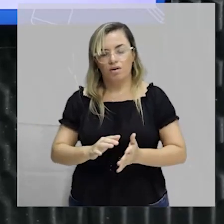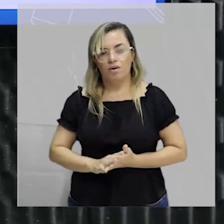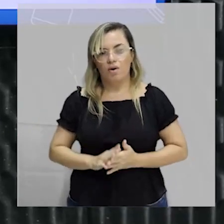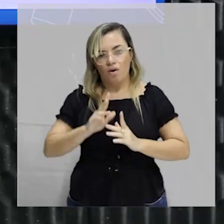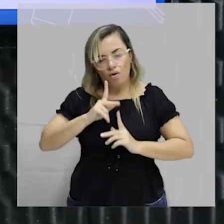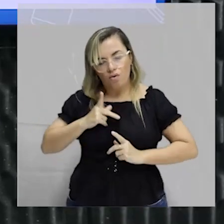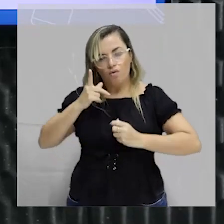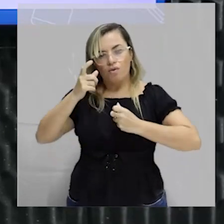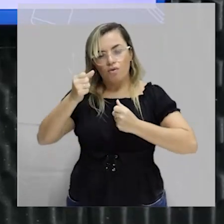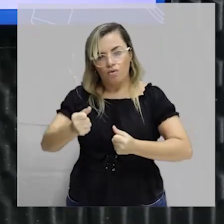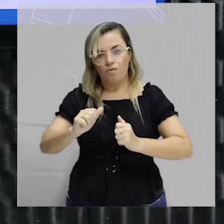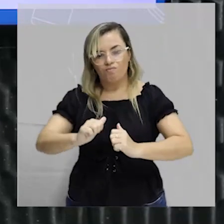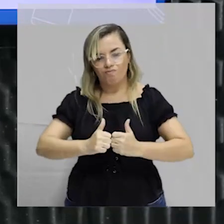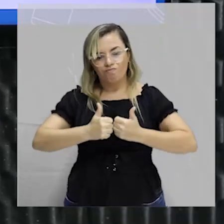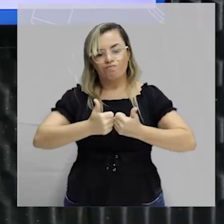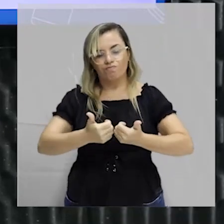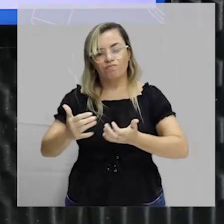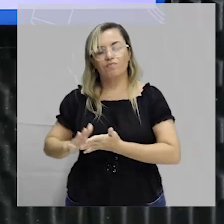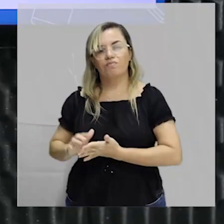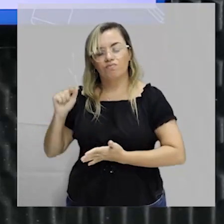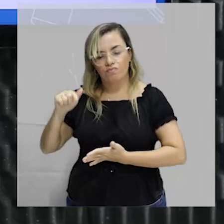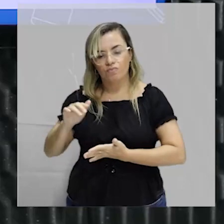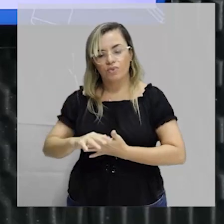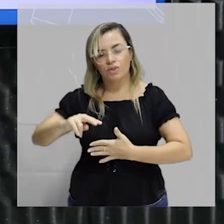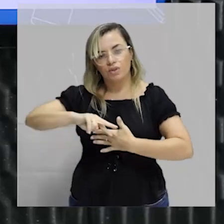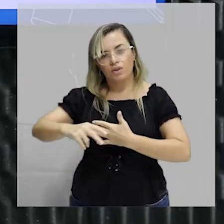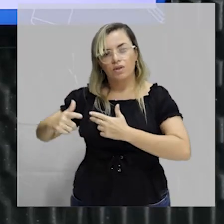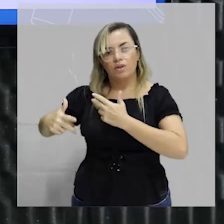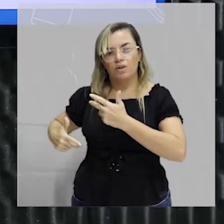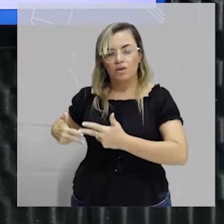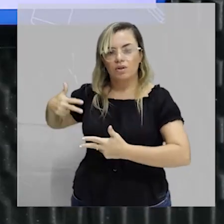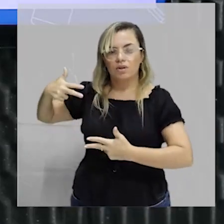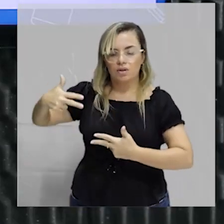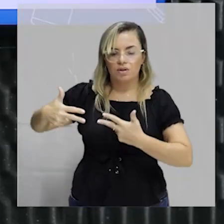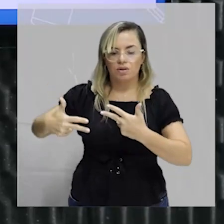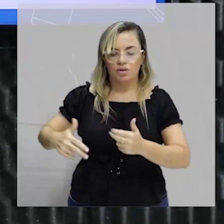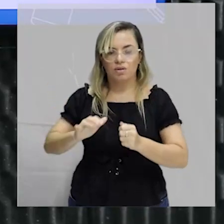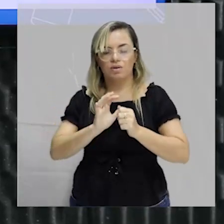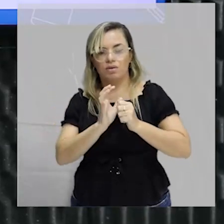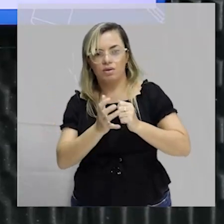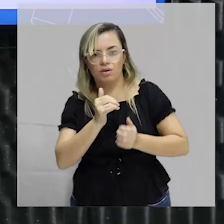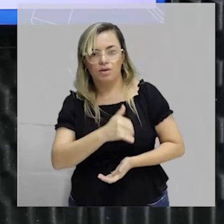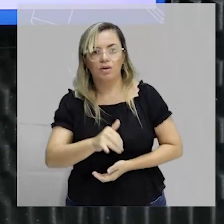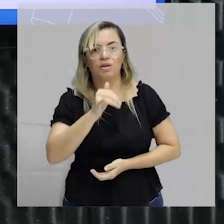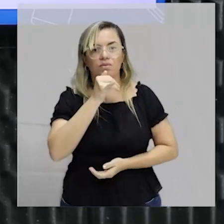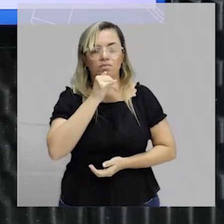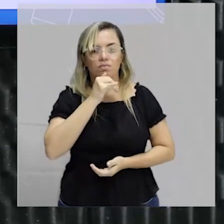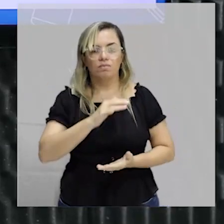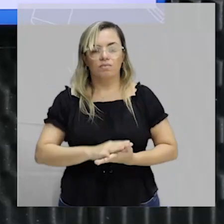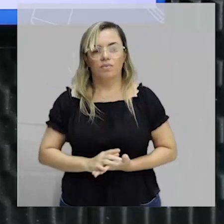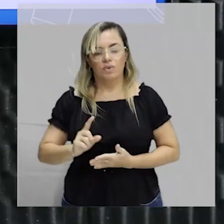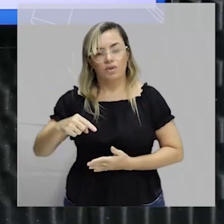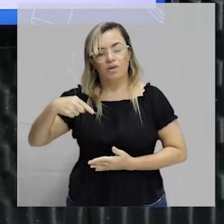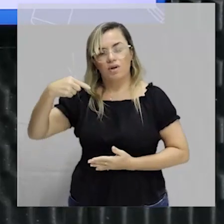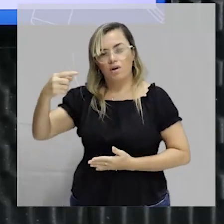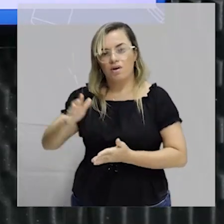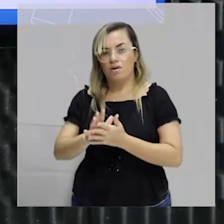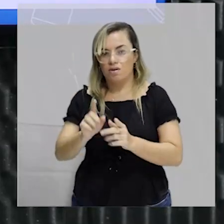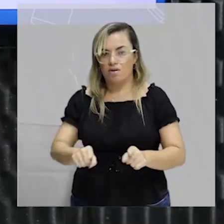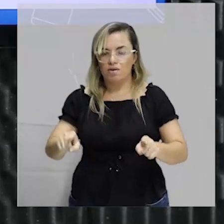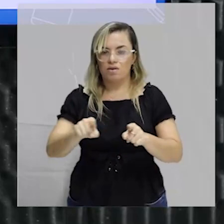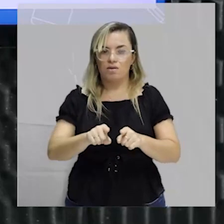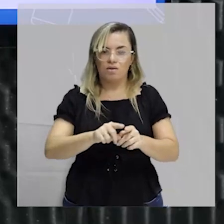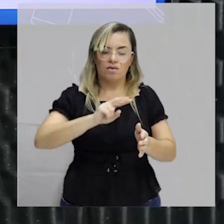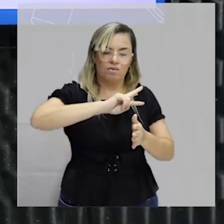resistência. Então, é a seleção natural. A pandemia que nós estamos vivendo é um exemplo de seleção natural. E além dela, ainda vai existir